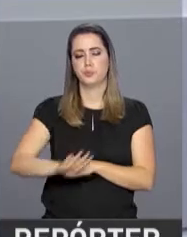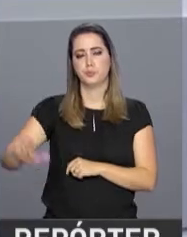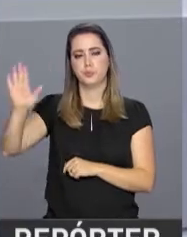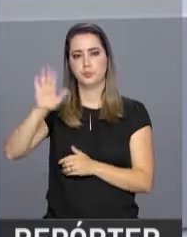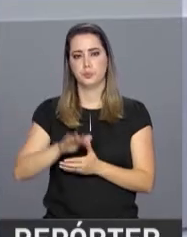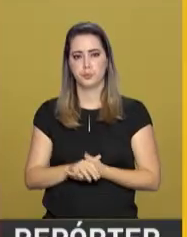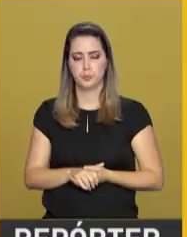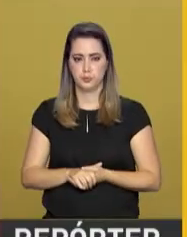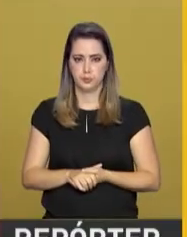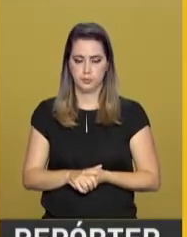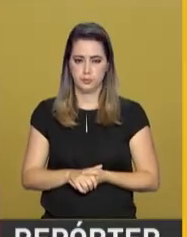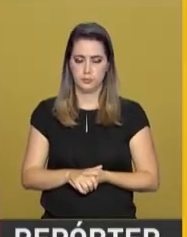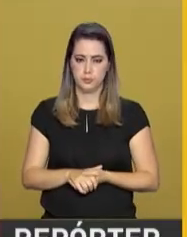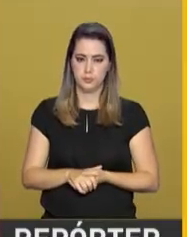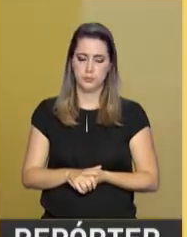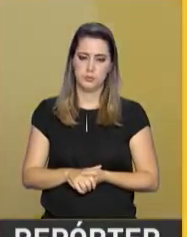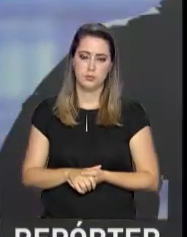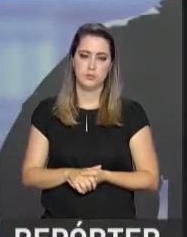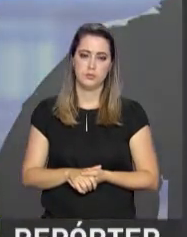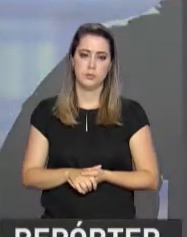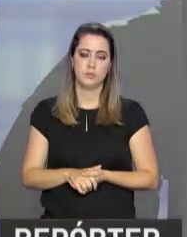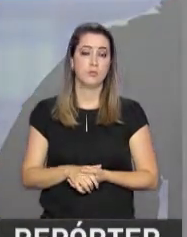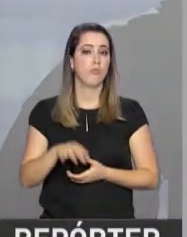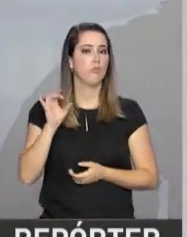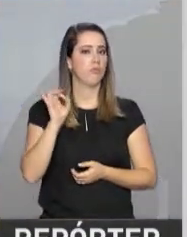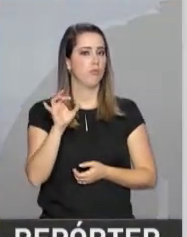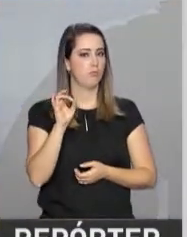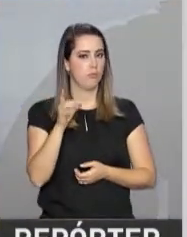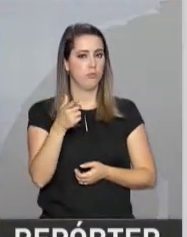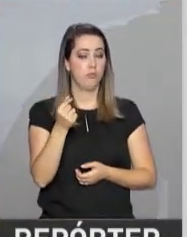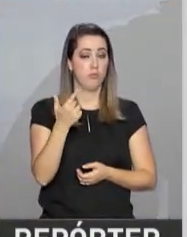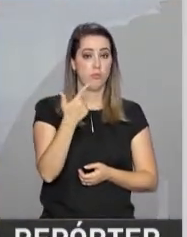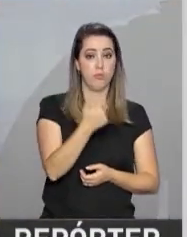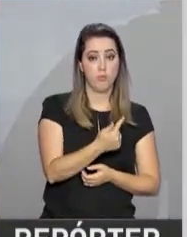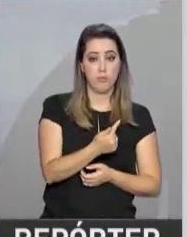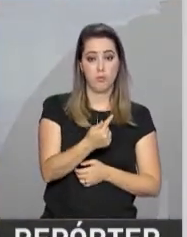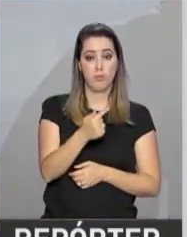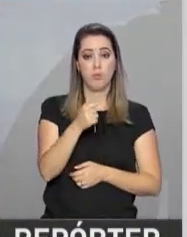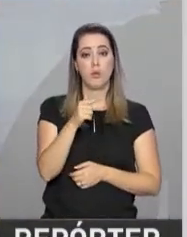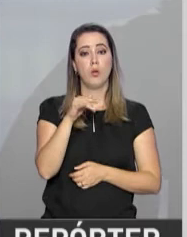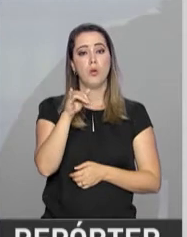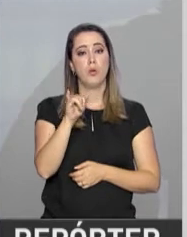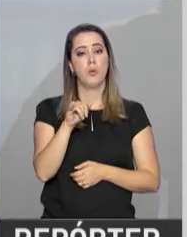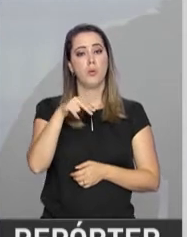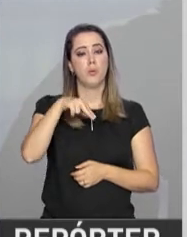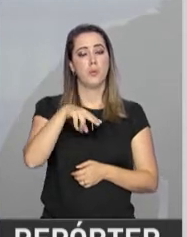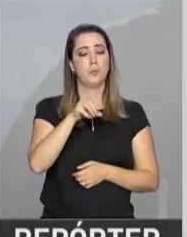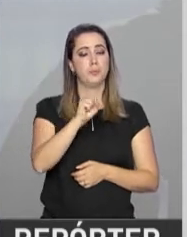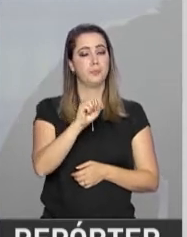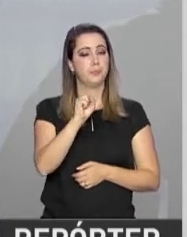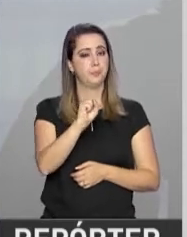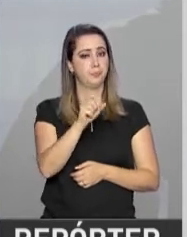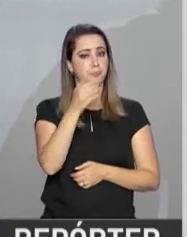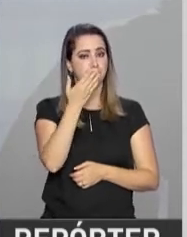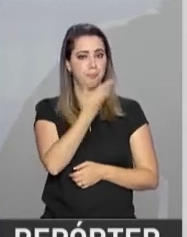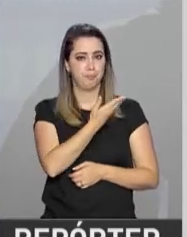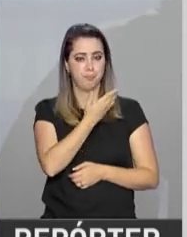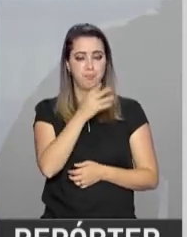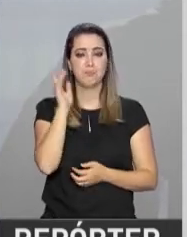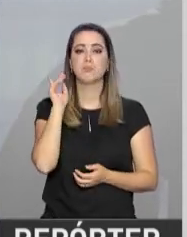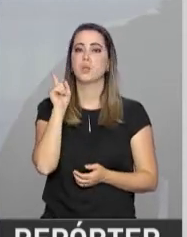país somente em 2017 o instituto nacional de seguridade social inss